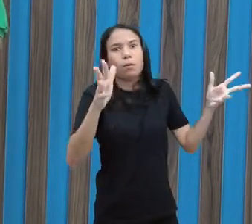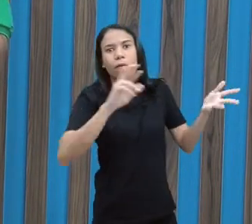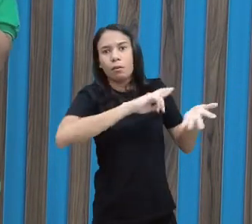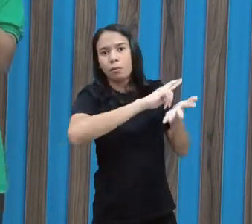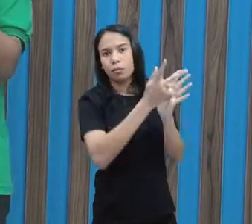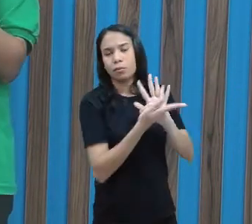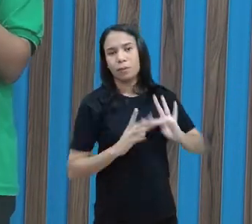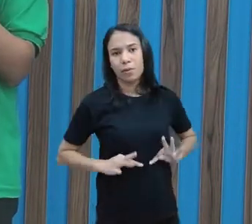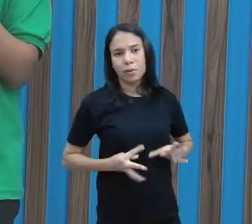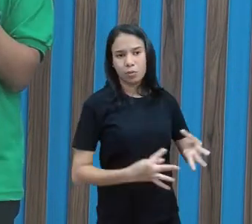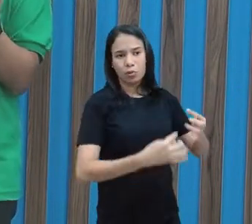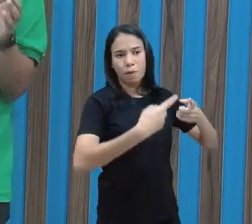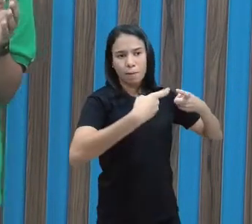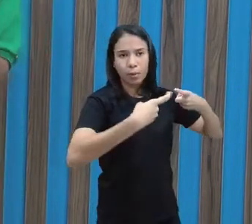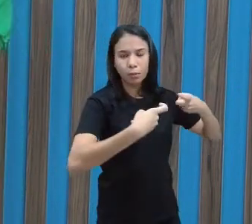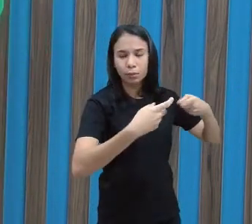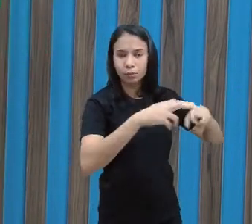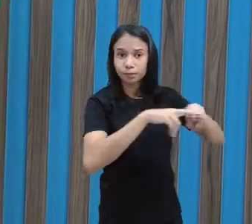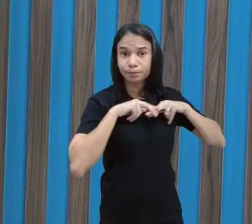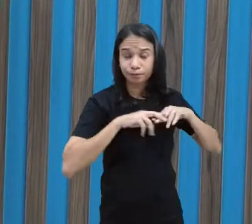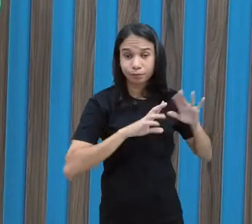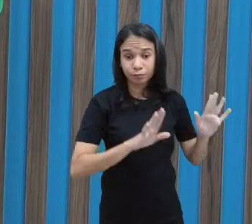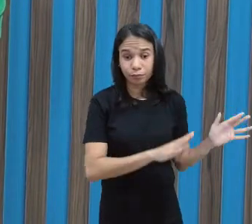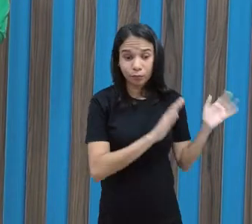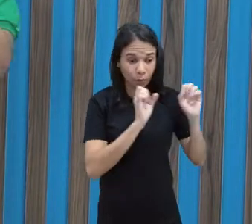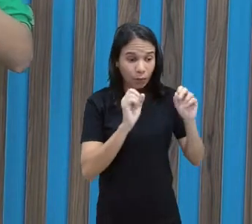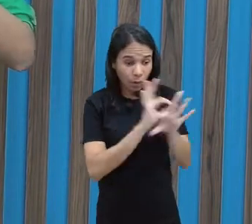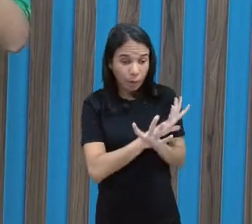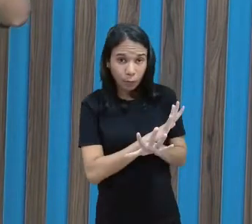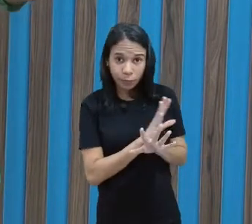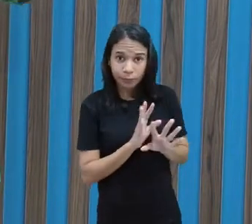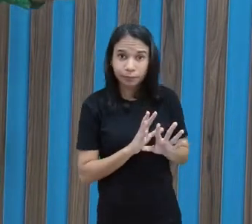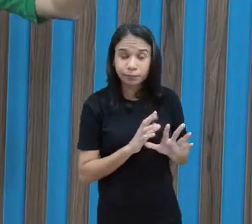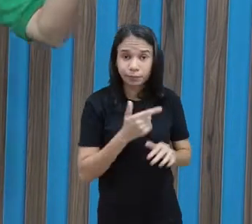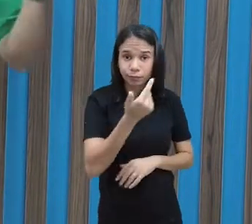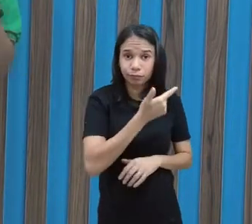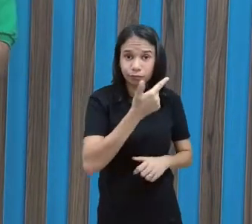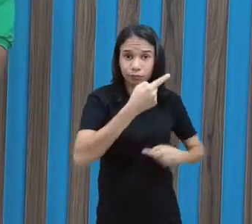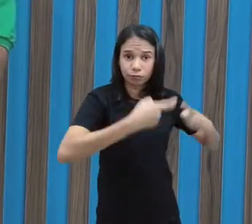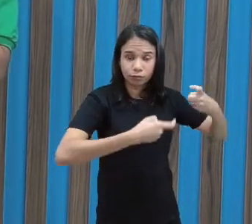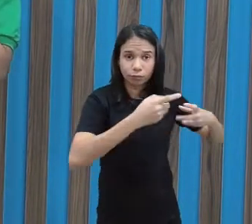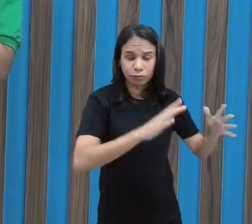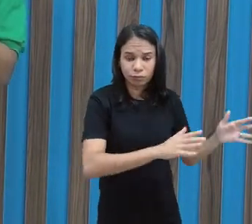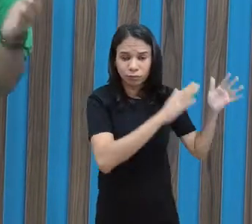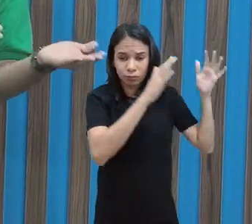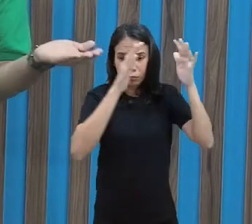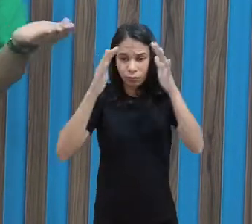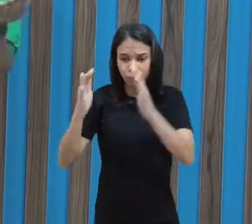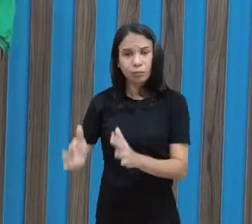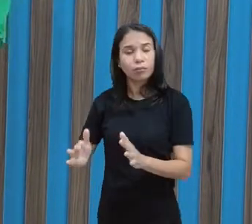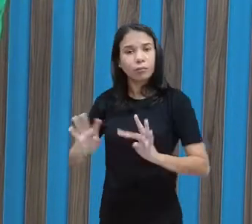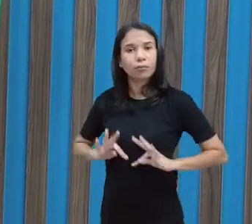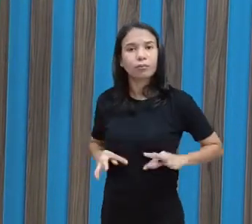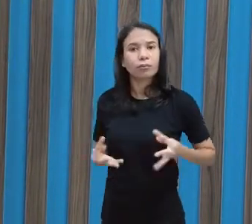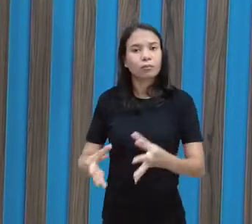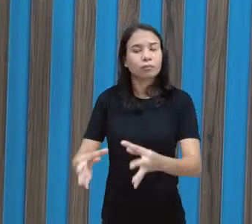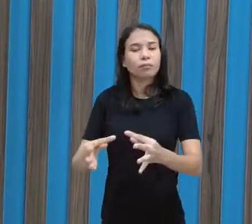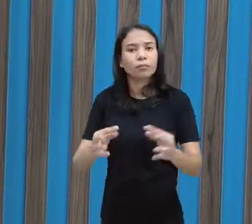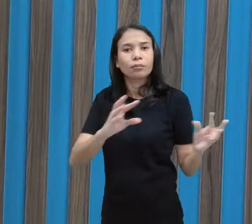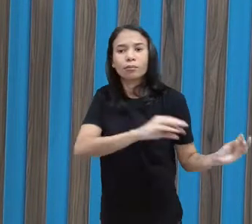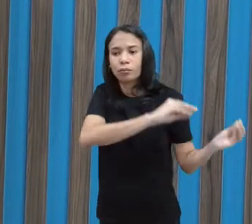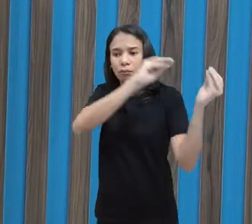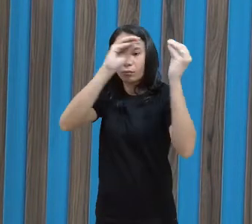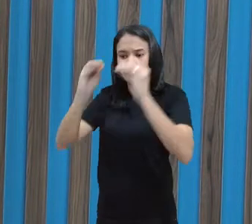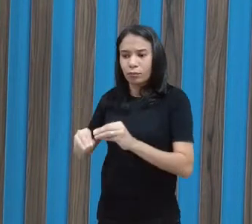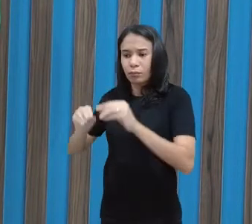Tá? Então a Revolução Verde ela foi que depois da Segunda Guerra Mundial, as tecnologias que desenvolveram ali foram trazidas para a